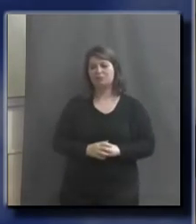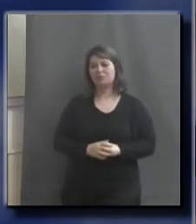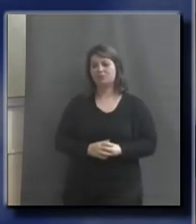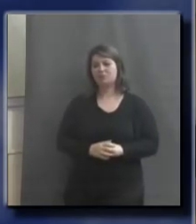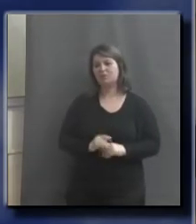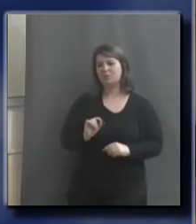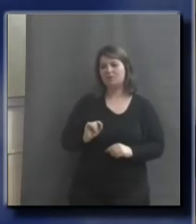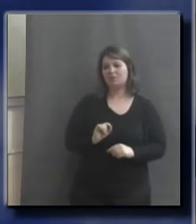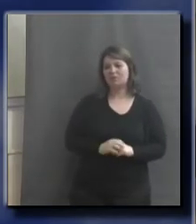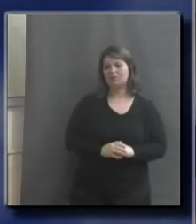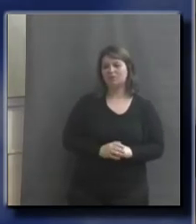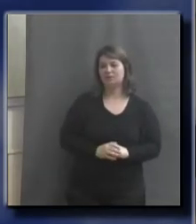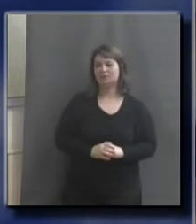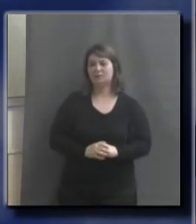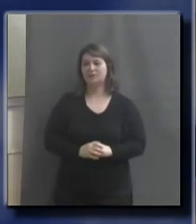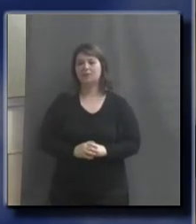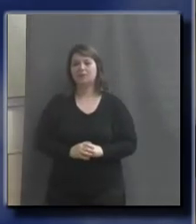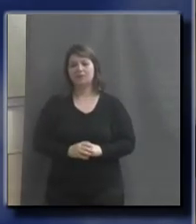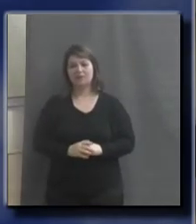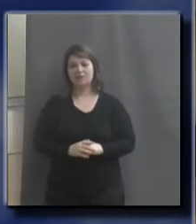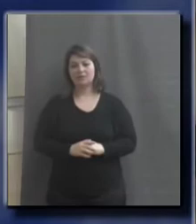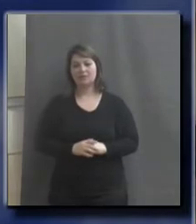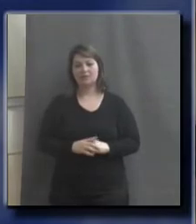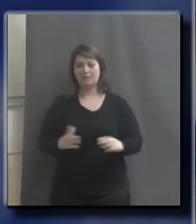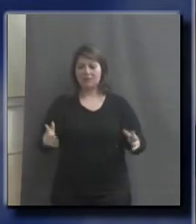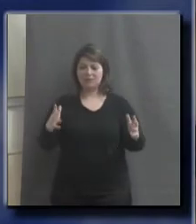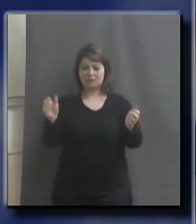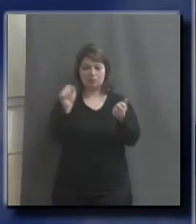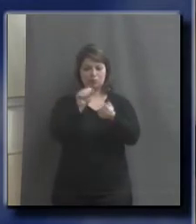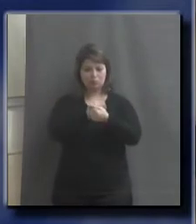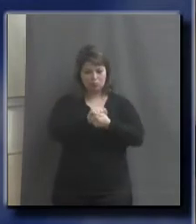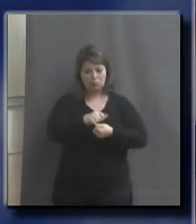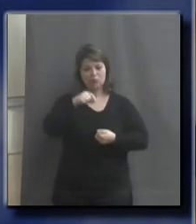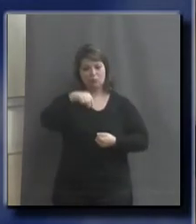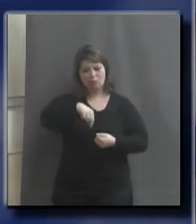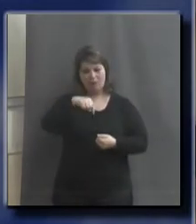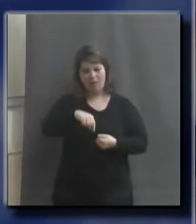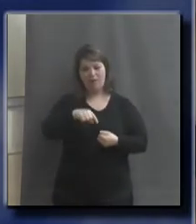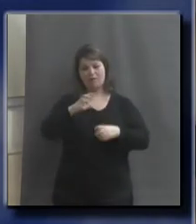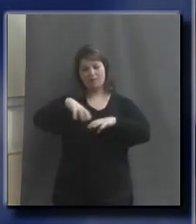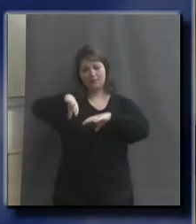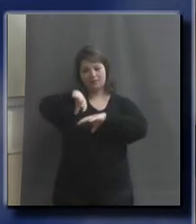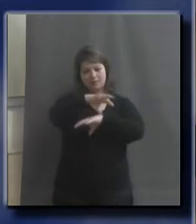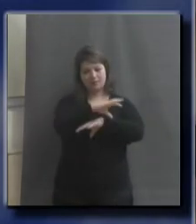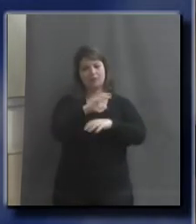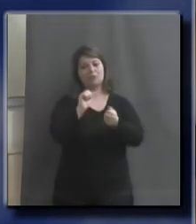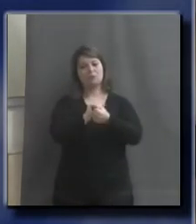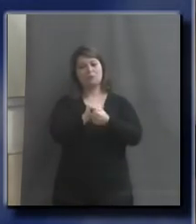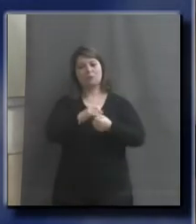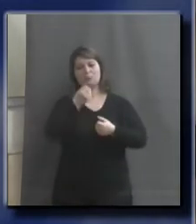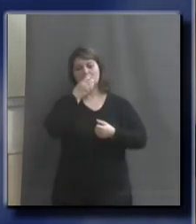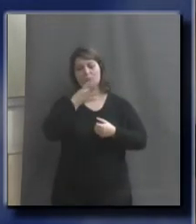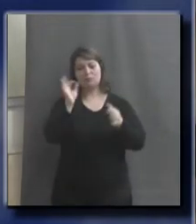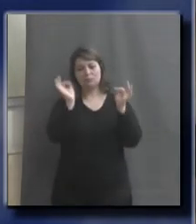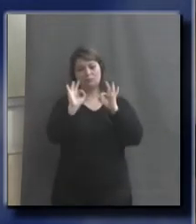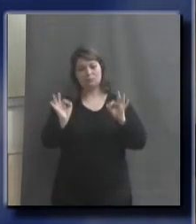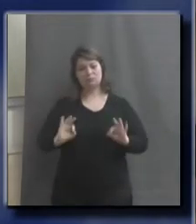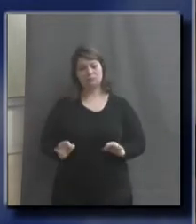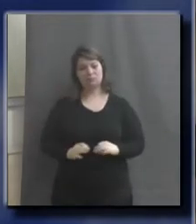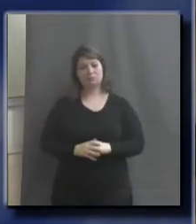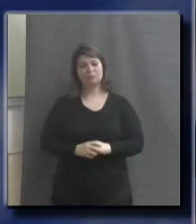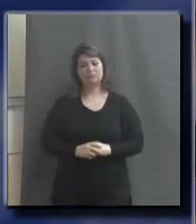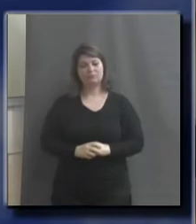finalidades distintas, mas que se reúne num fórum, que é o Fórum Nacional das Entidades da